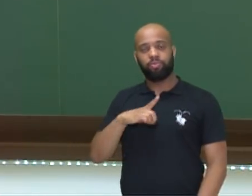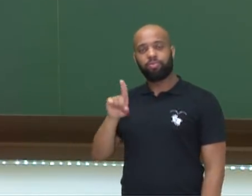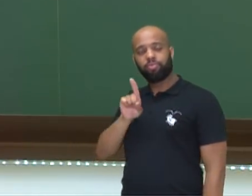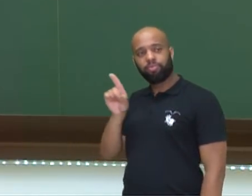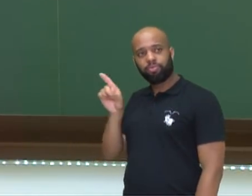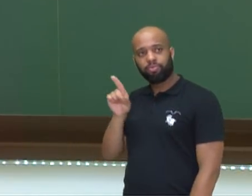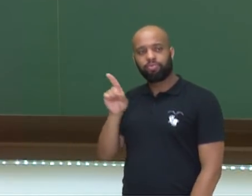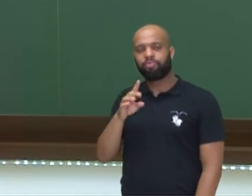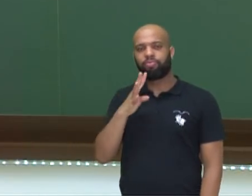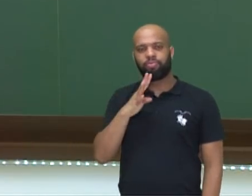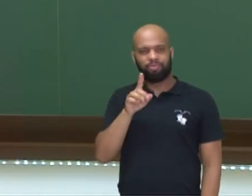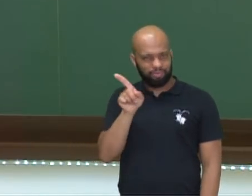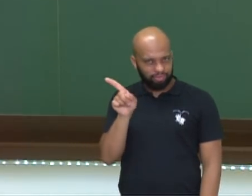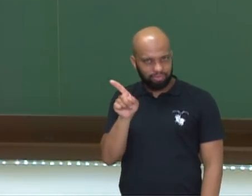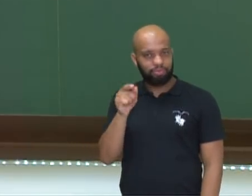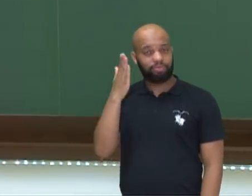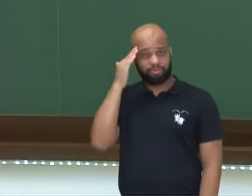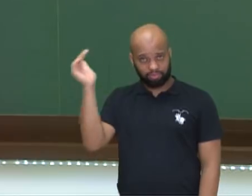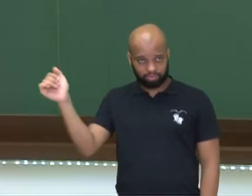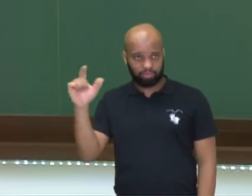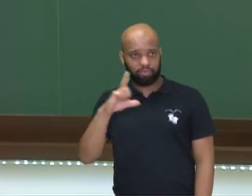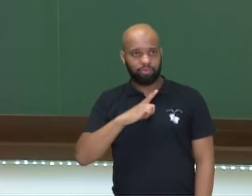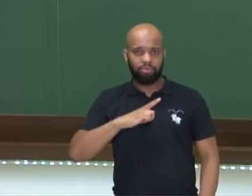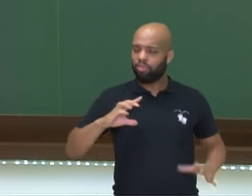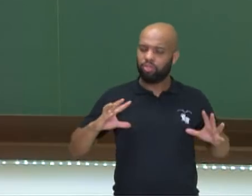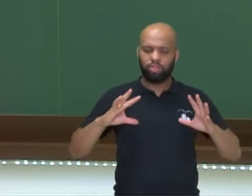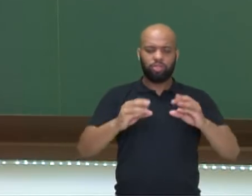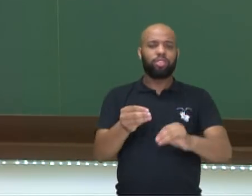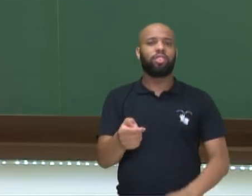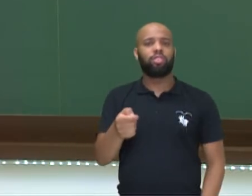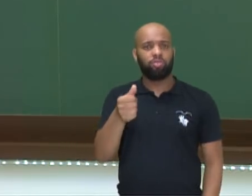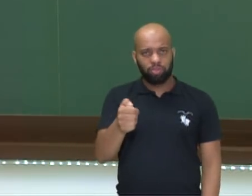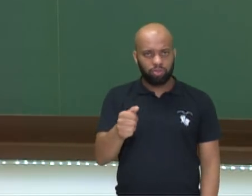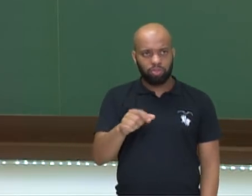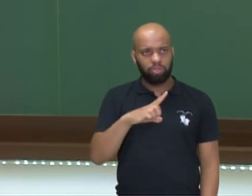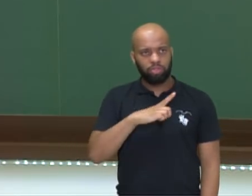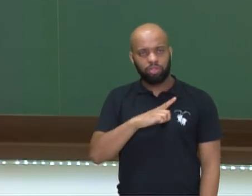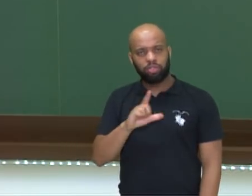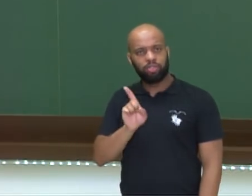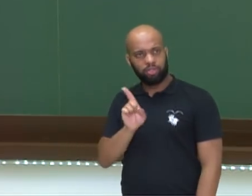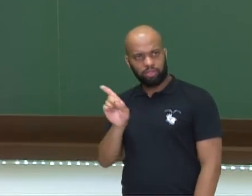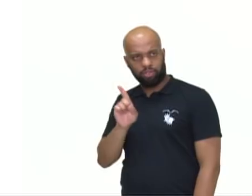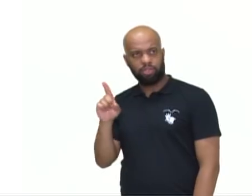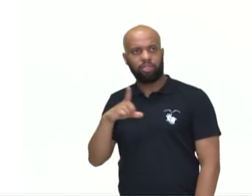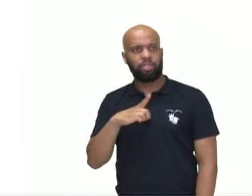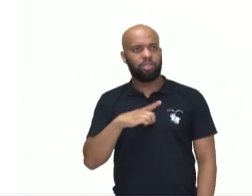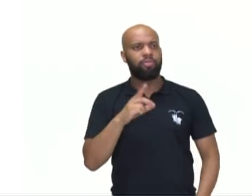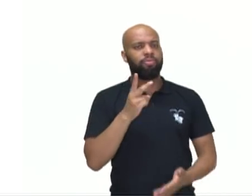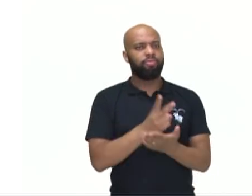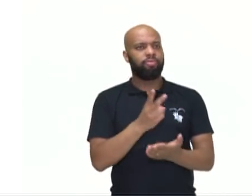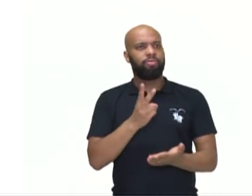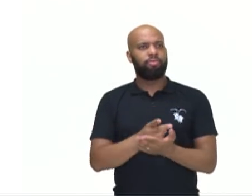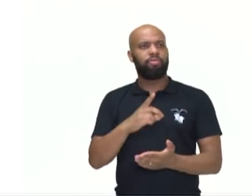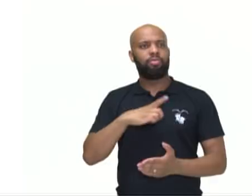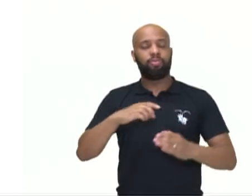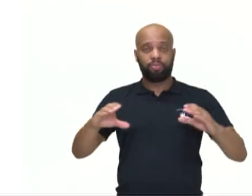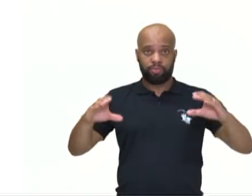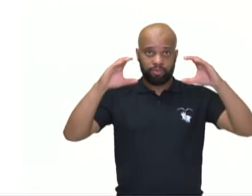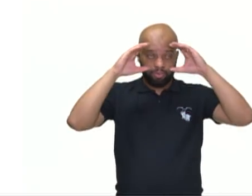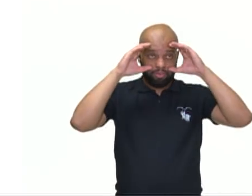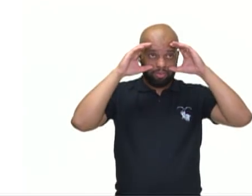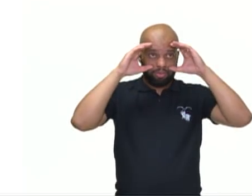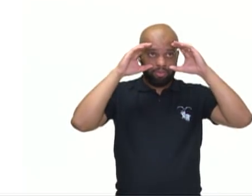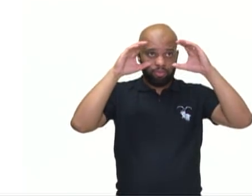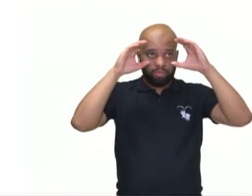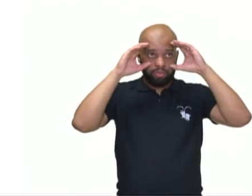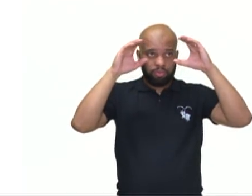Aqui um bem conhecido, e esse está presente em praticamente todos, né, esses que nós vimos, sempre nós vamos ter o óculos, que